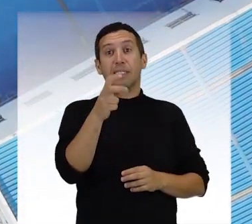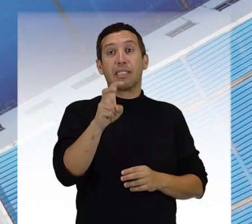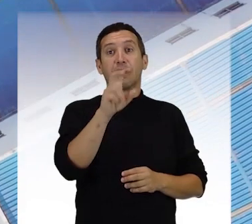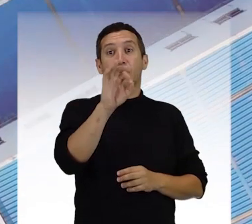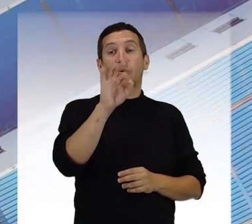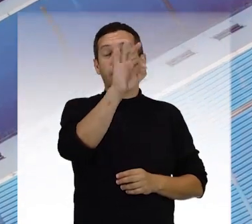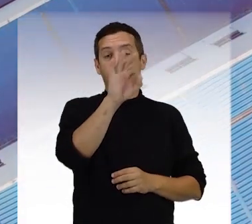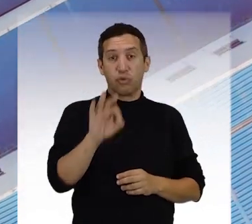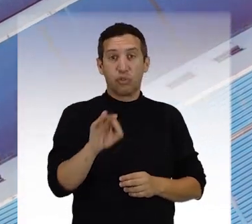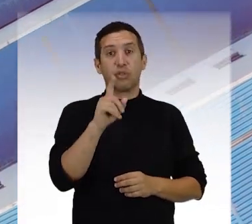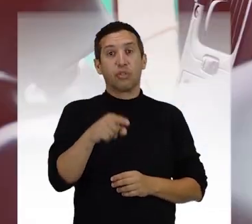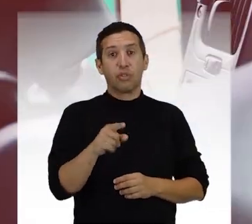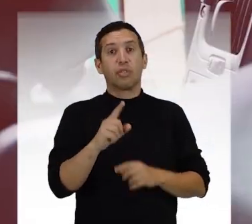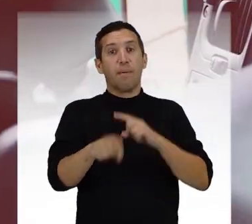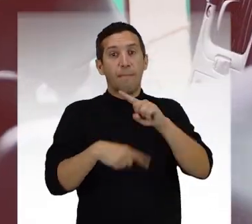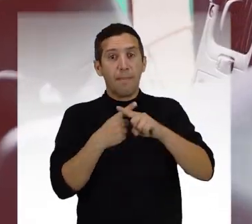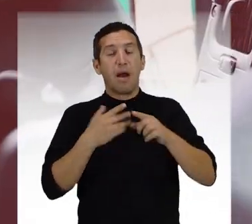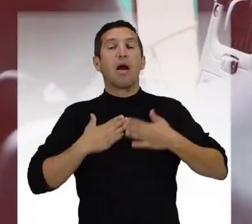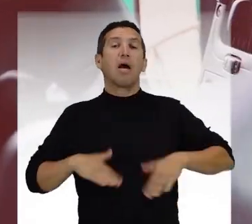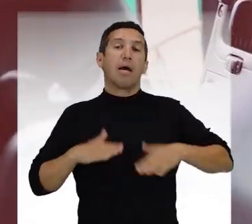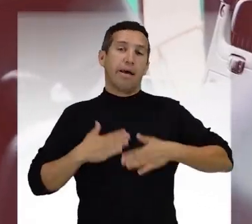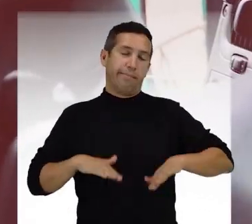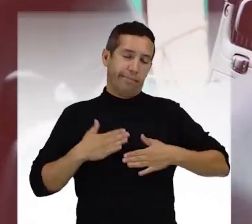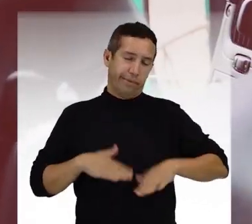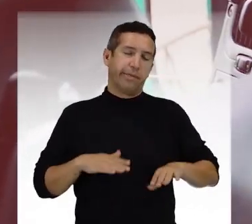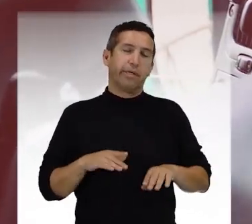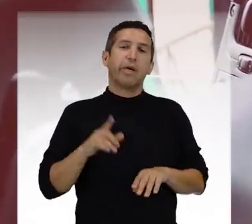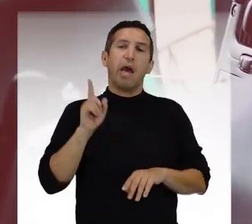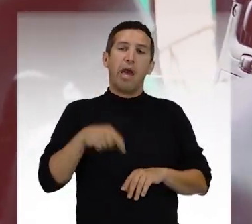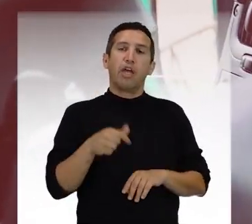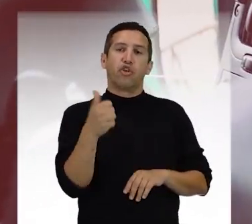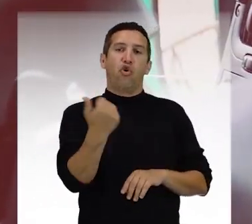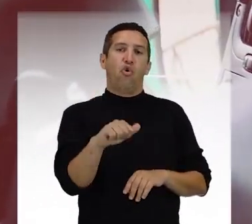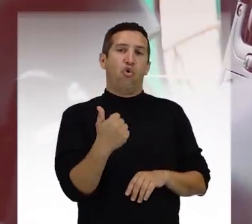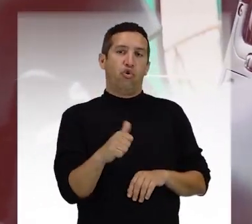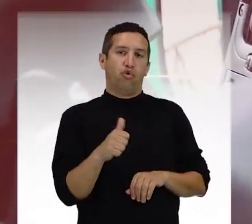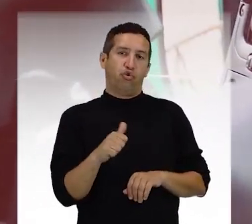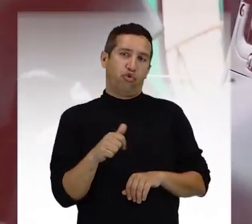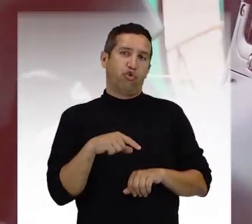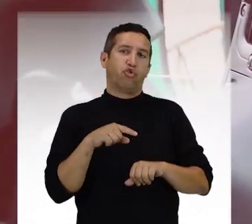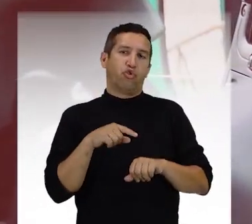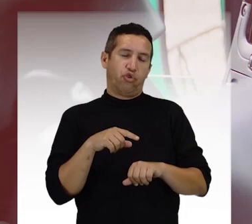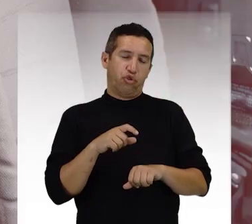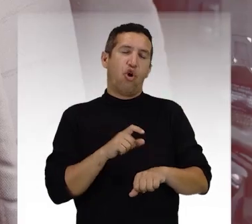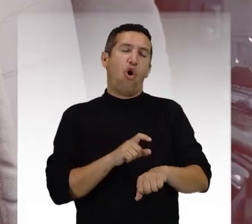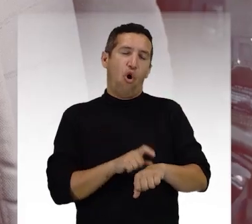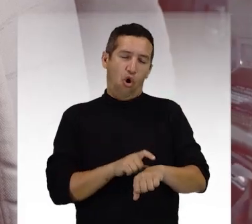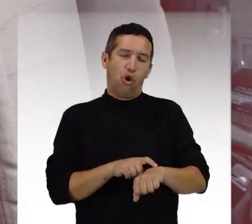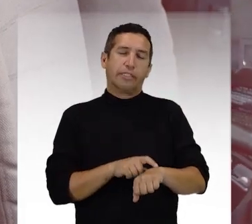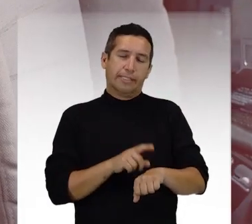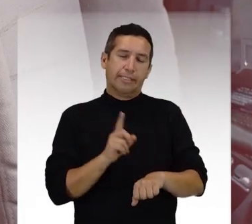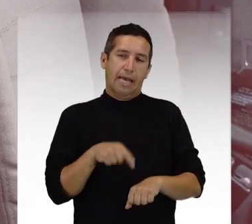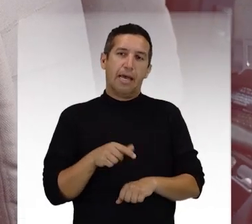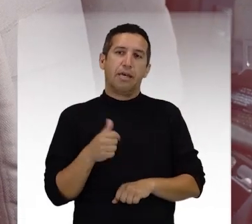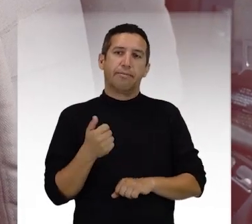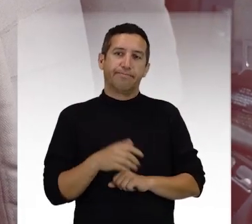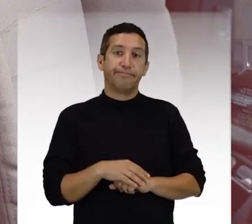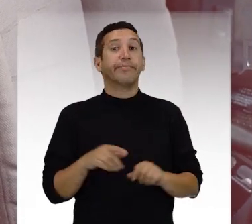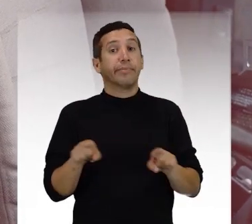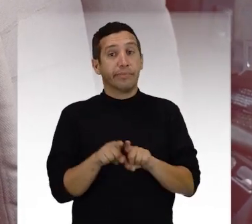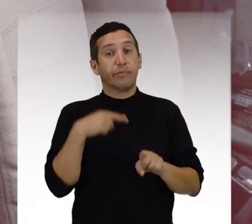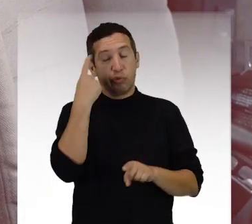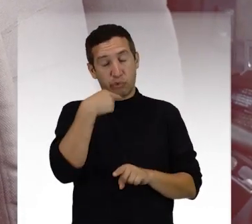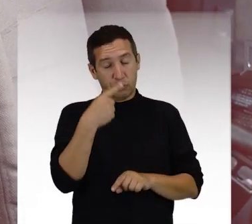de trabalho. Após 8 horas de trabalho, o motorista tem direito a 150% do valor da hora e o descanso